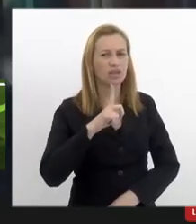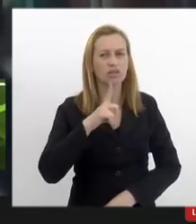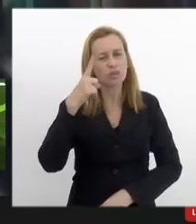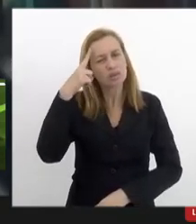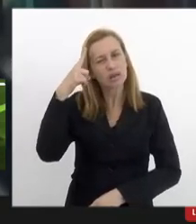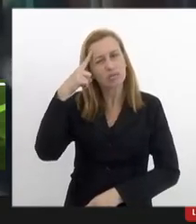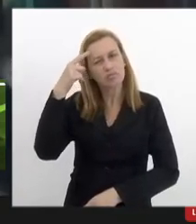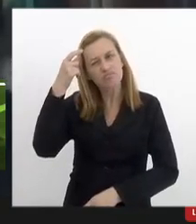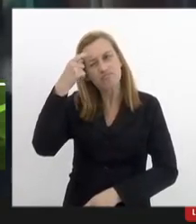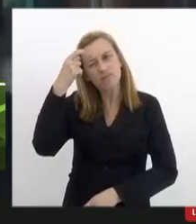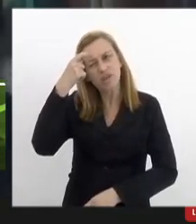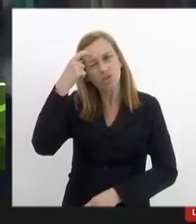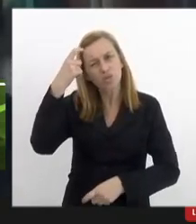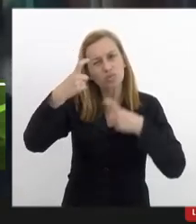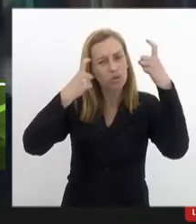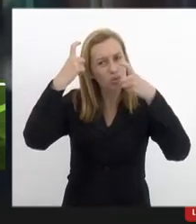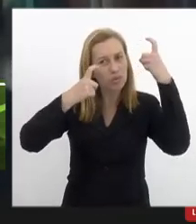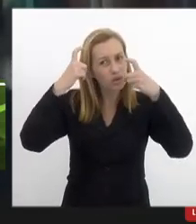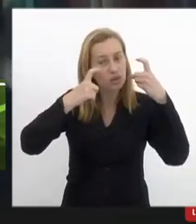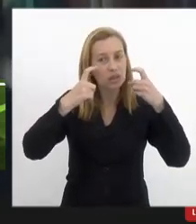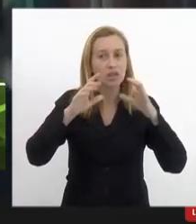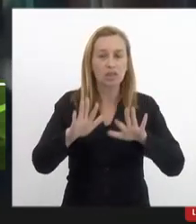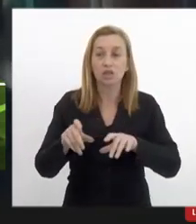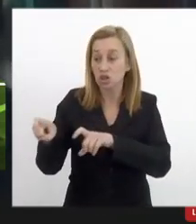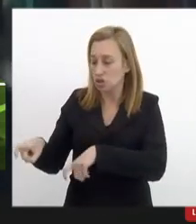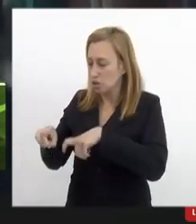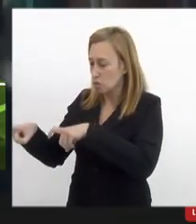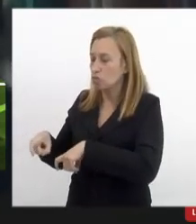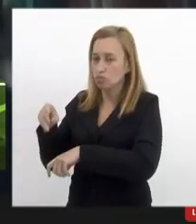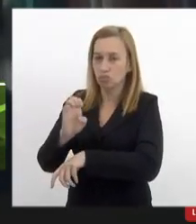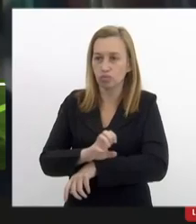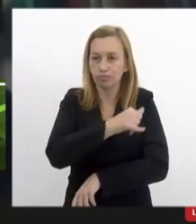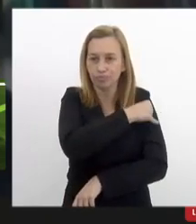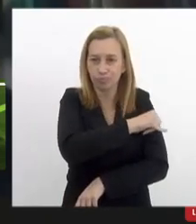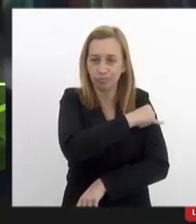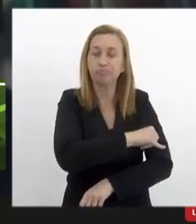como preocupação é a questão do interior do Estado do Rio de Janeiro.